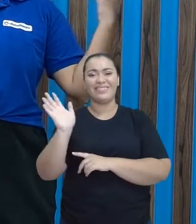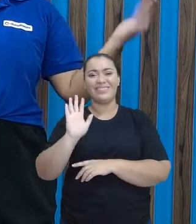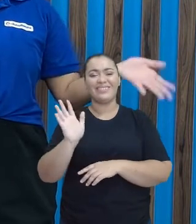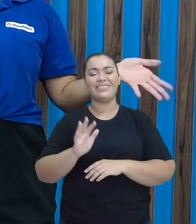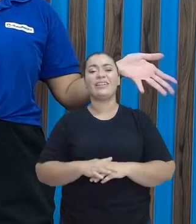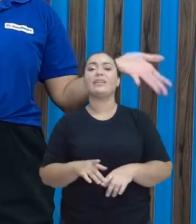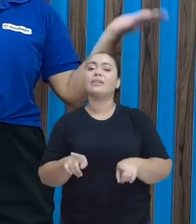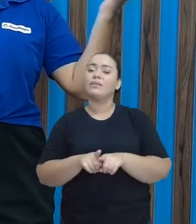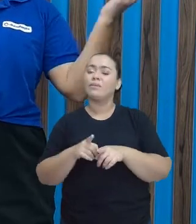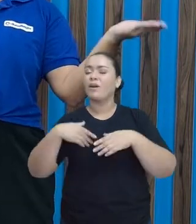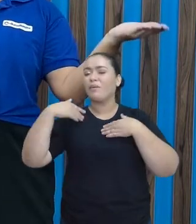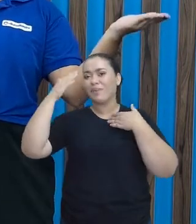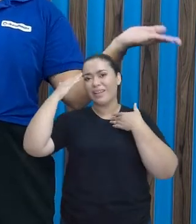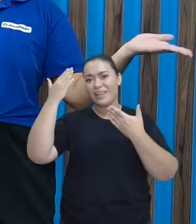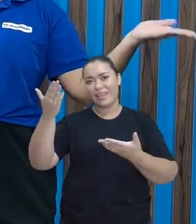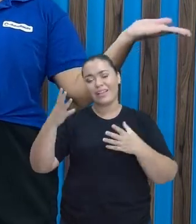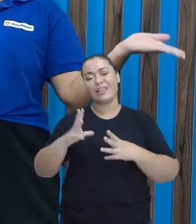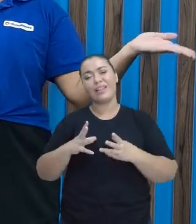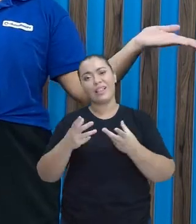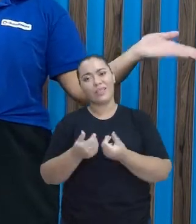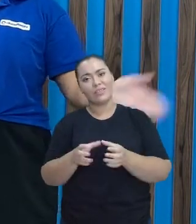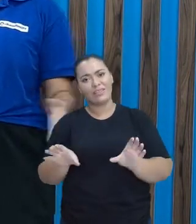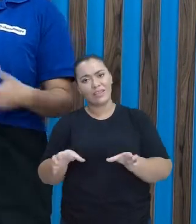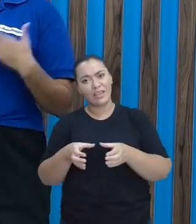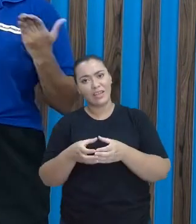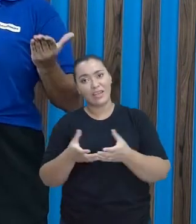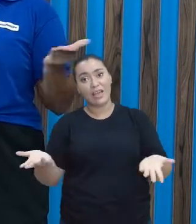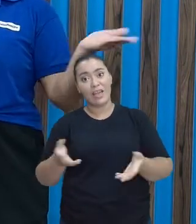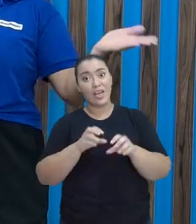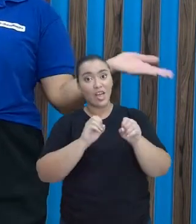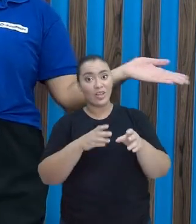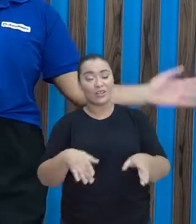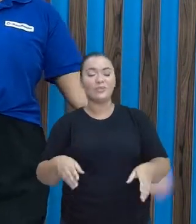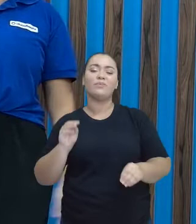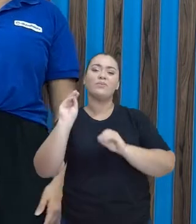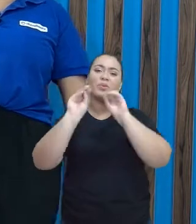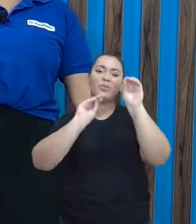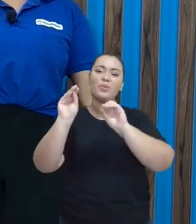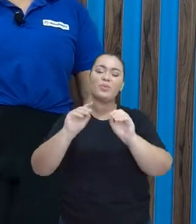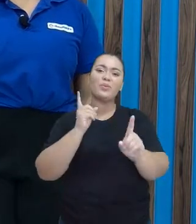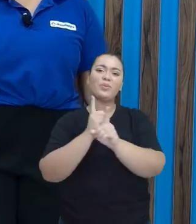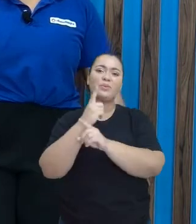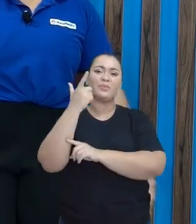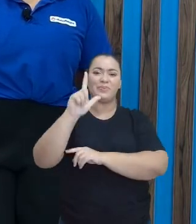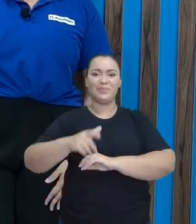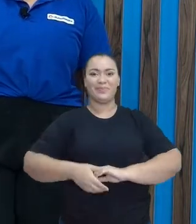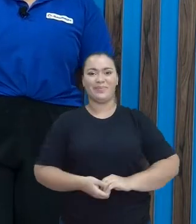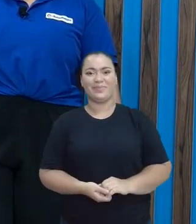Gisela, professora Adriana, a produção que permite que as aulas cheguem até vocês. Um beijo e até a próxima aula.